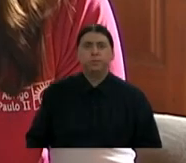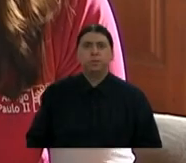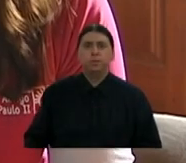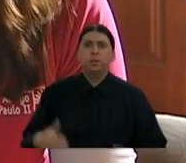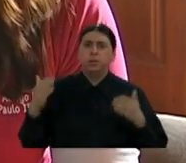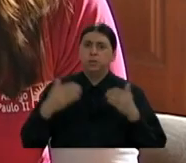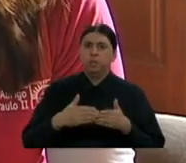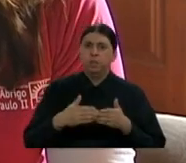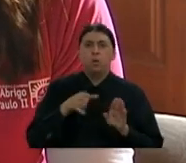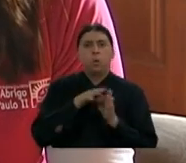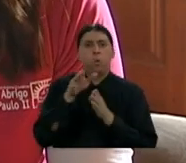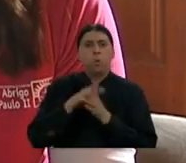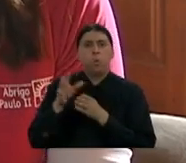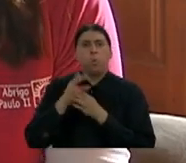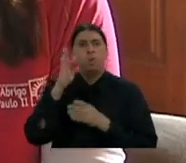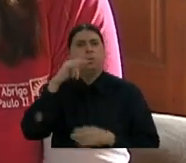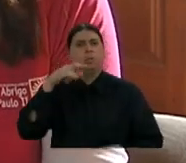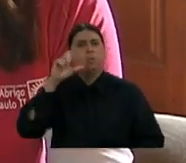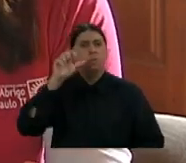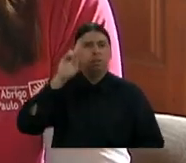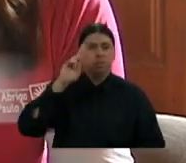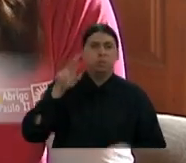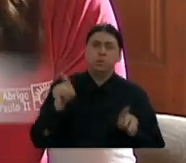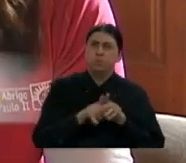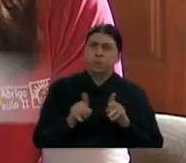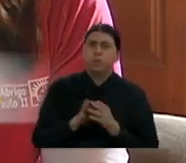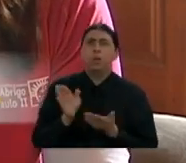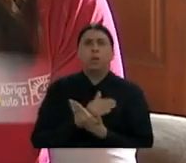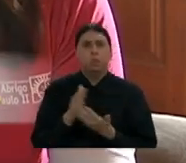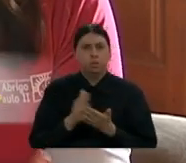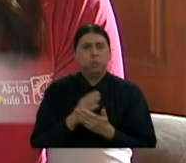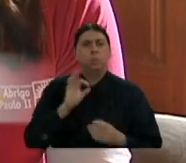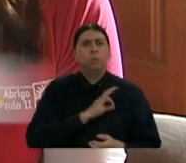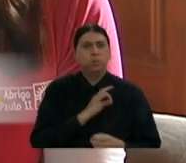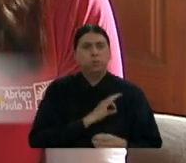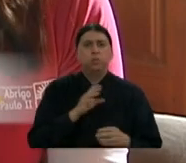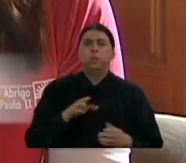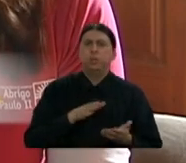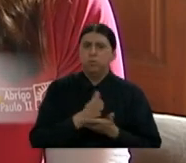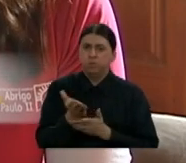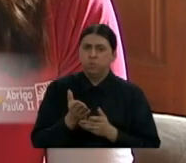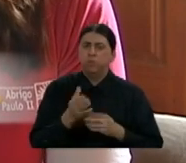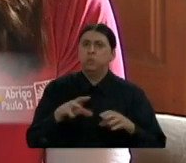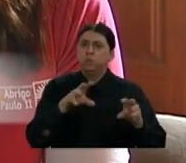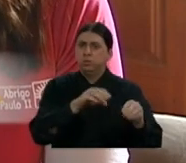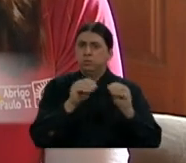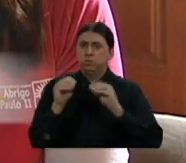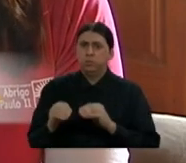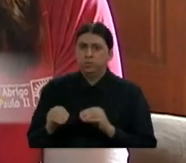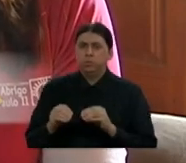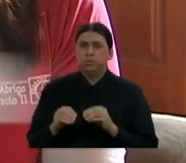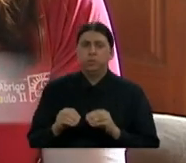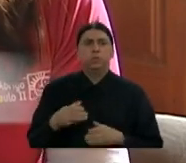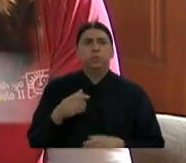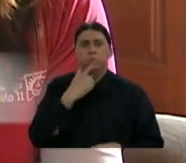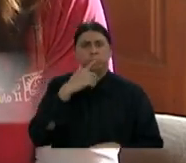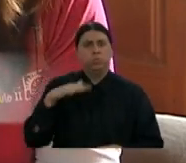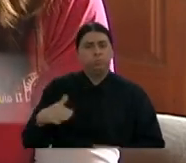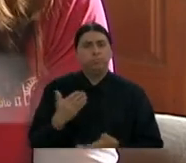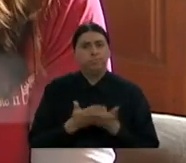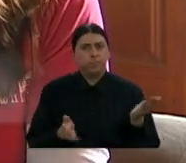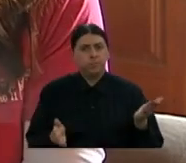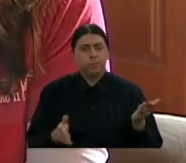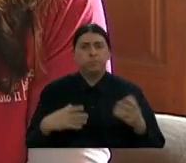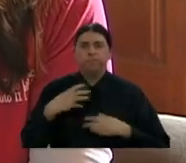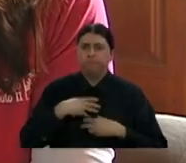pelo conselho tutelar néel às vezes encaminhados pela polícia quando a criança está perdido algumas coisas mais incentivos para que